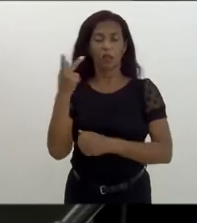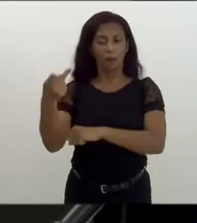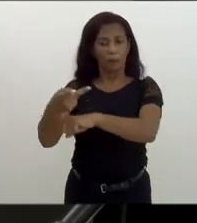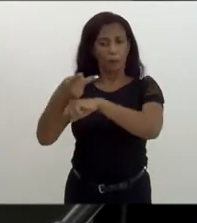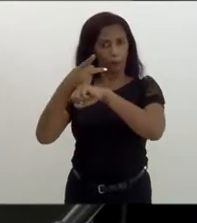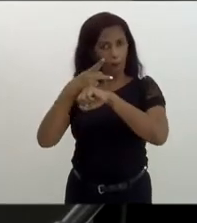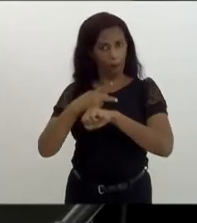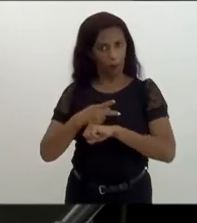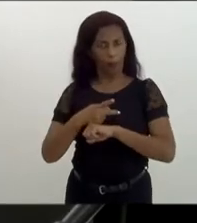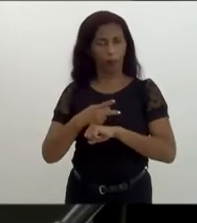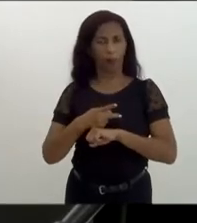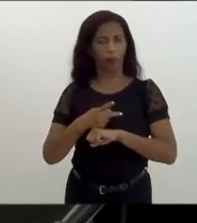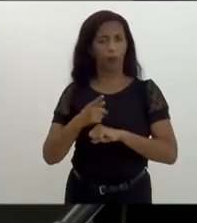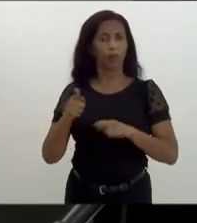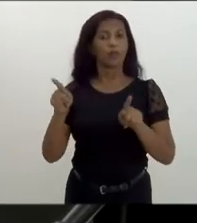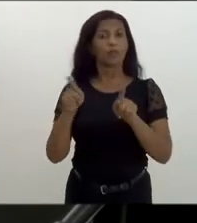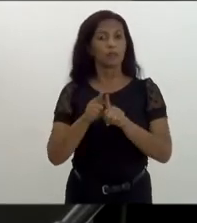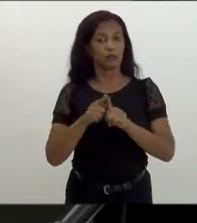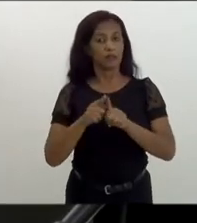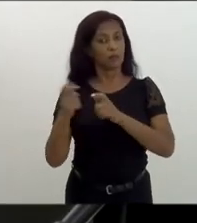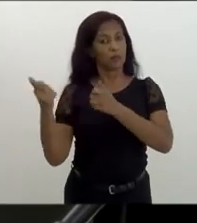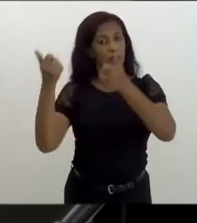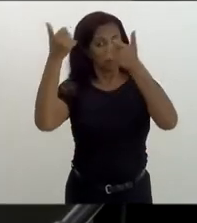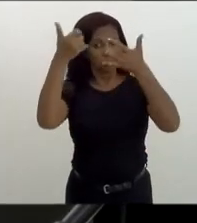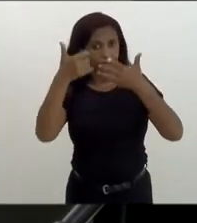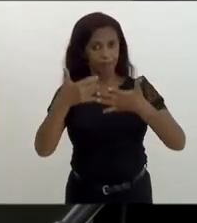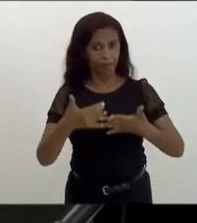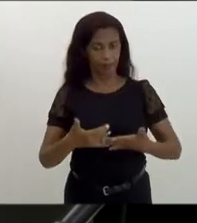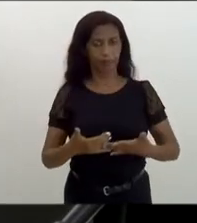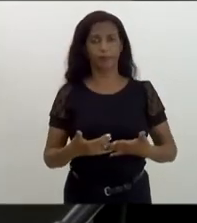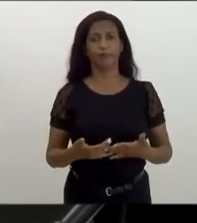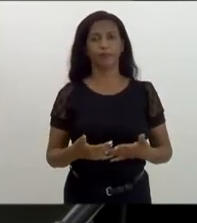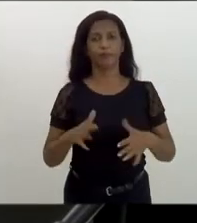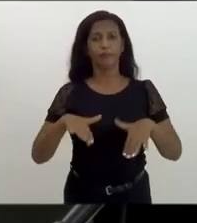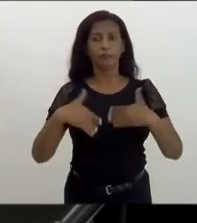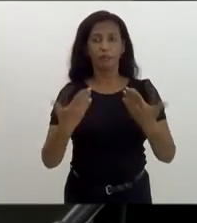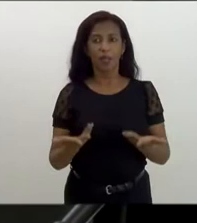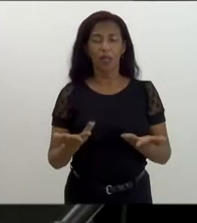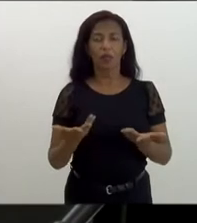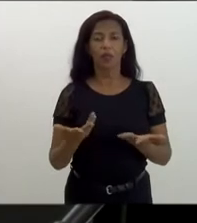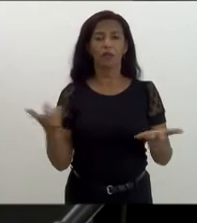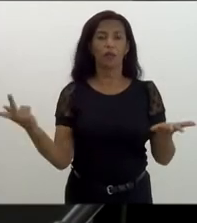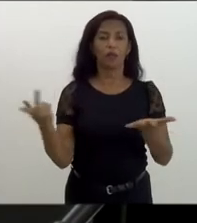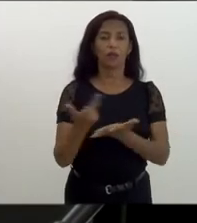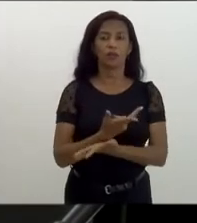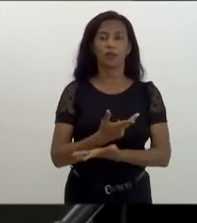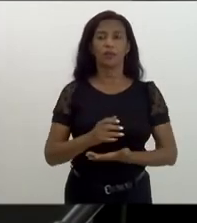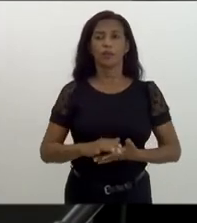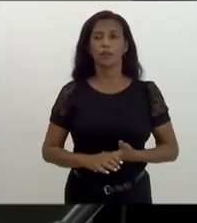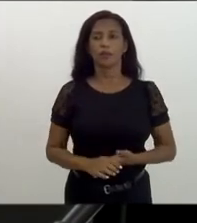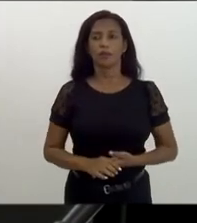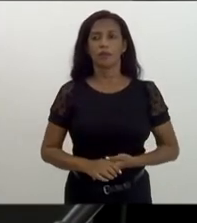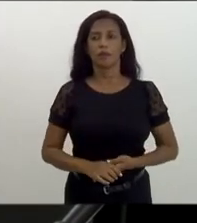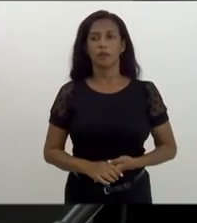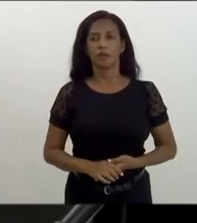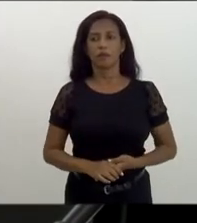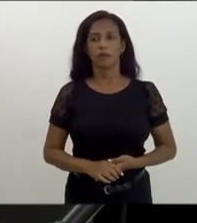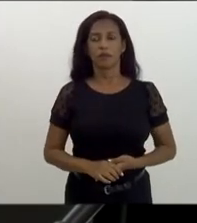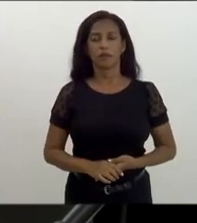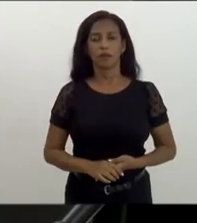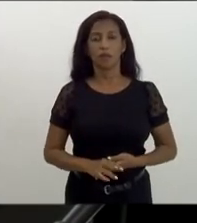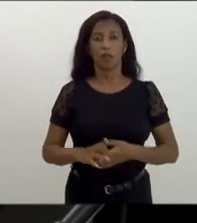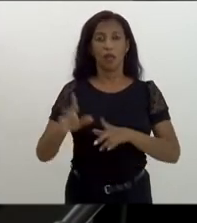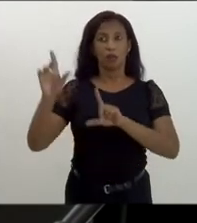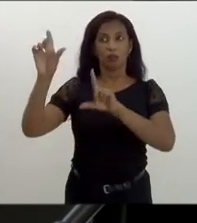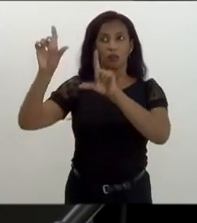Procurou a inclusive para determinar os esclarecimentos e quando houve a e a